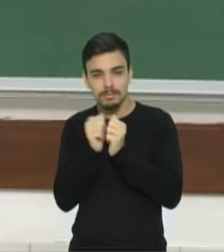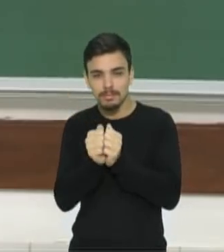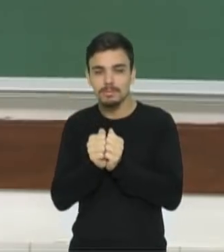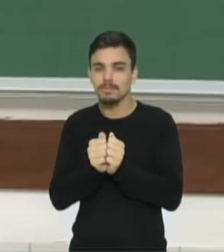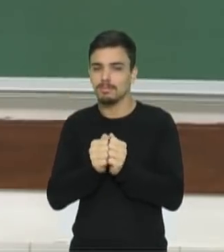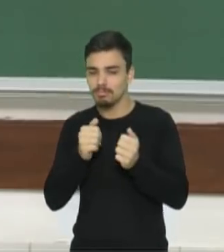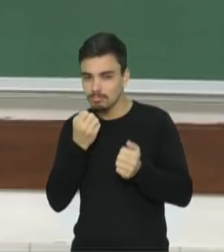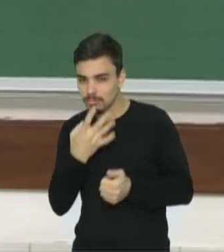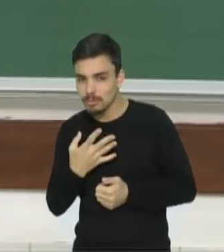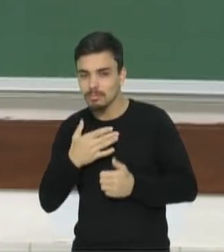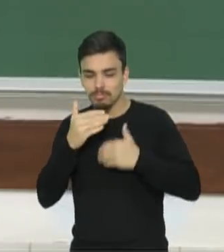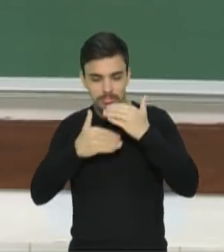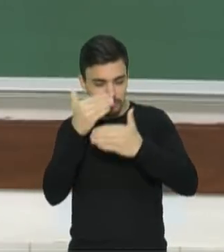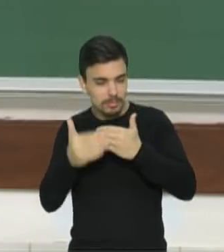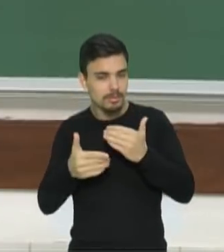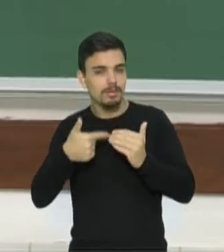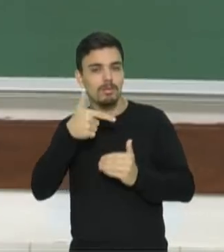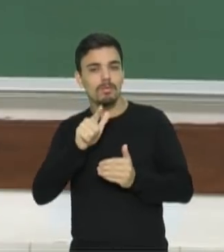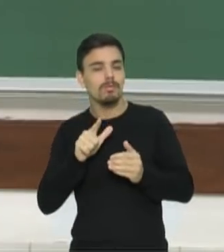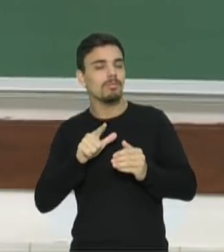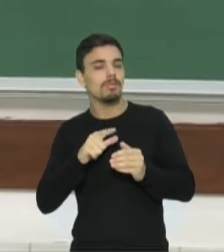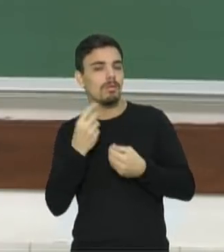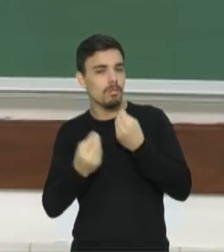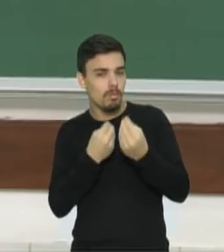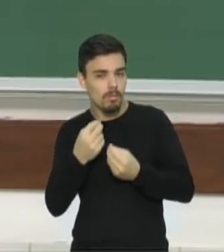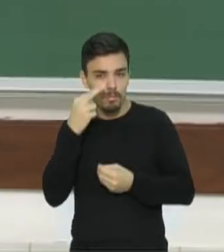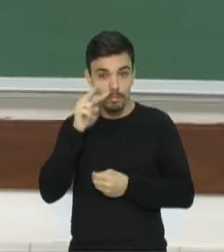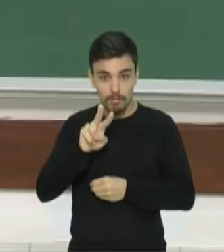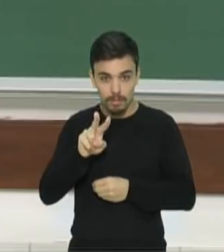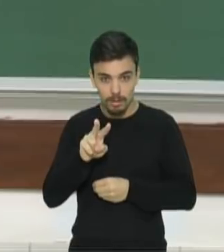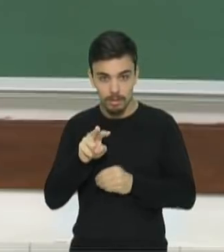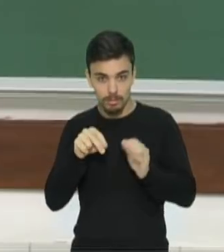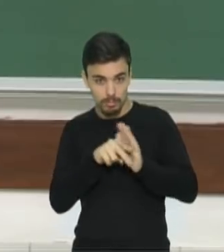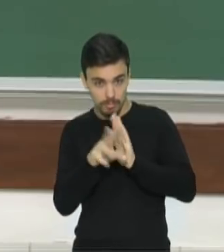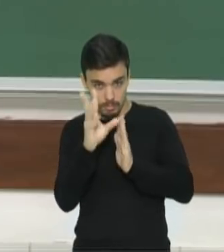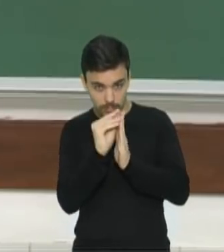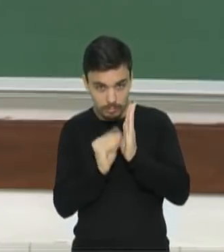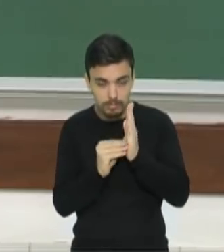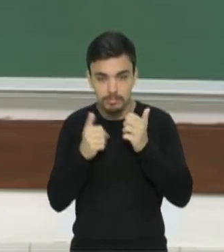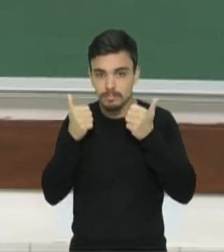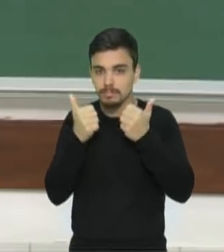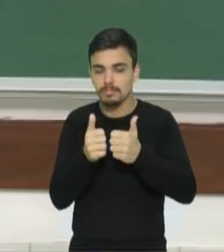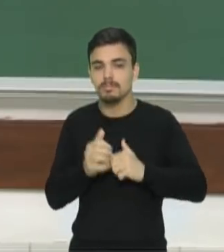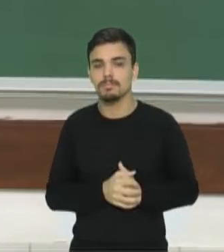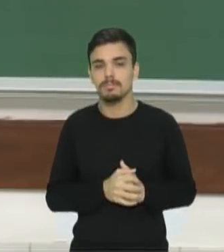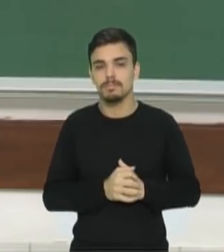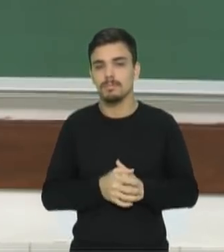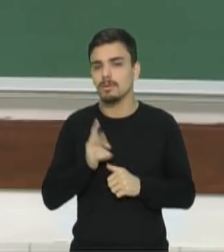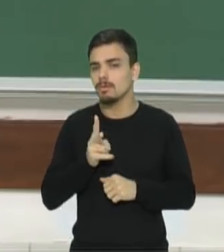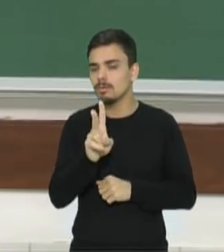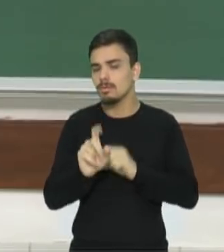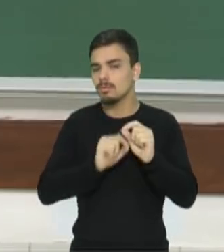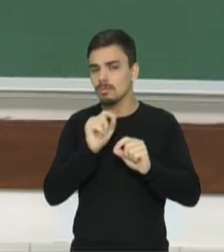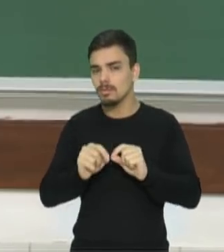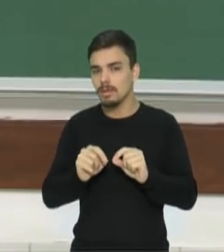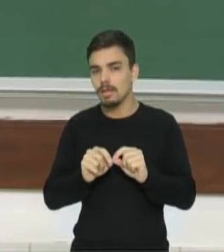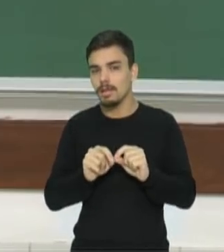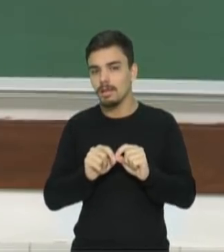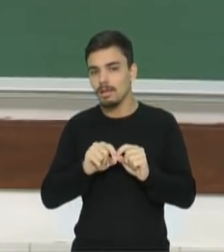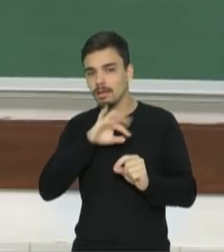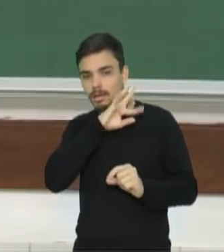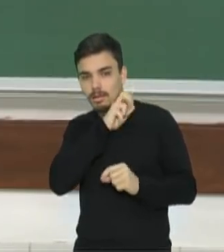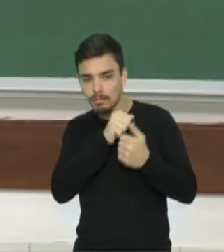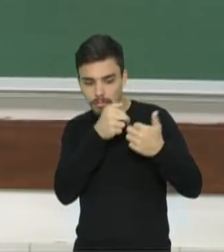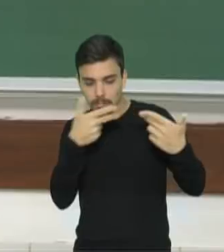muito eficiente, vai trazer uma outra forma de olhar para o nosso mesmo conteúdo. Continuando a nossa saga falando de bichos, adivinha